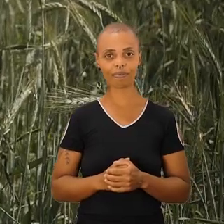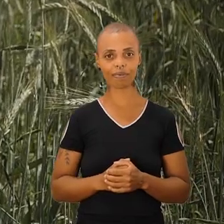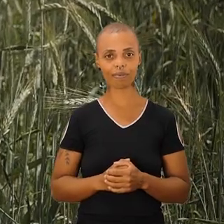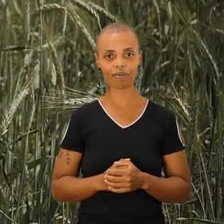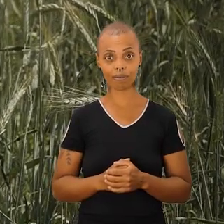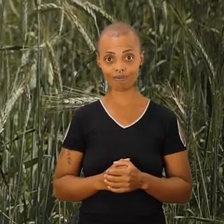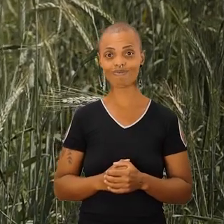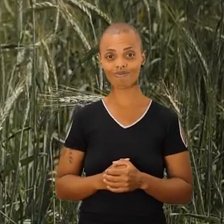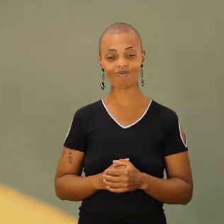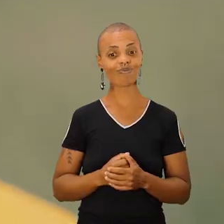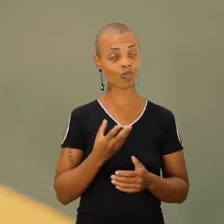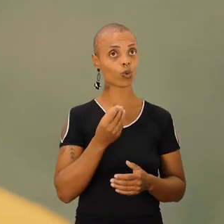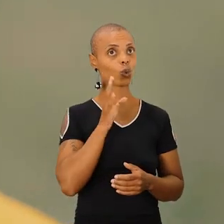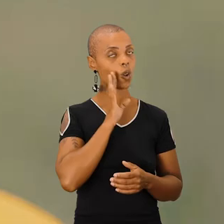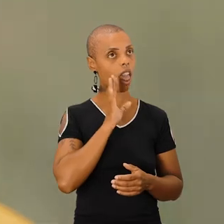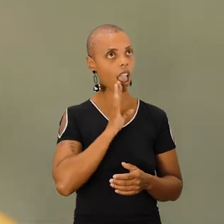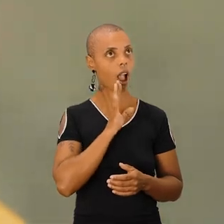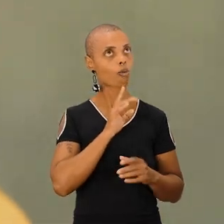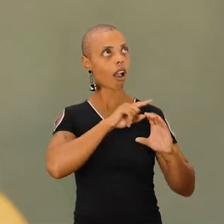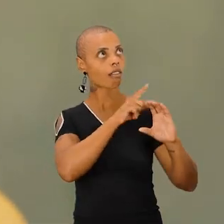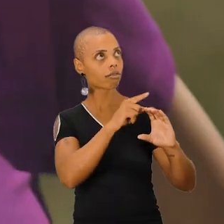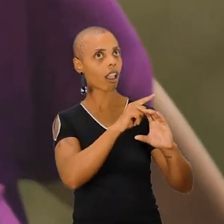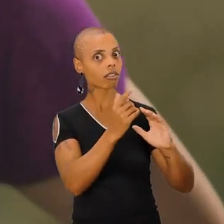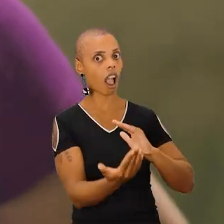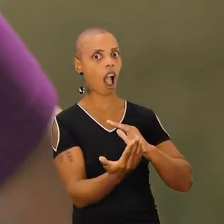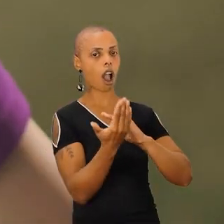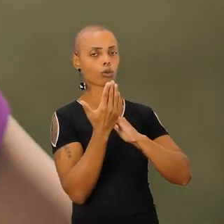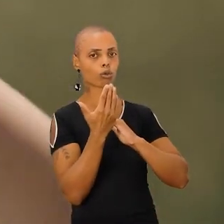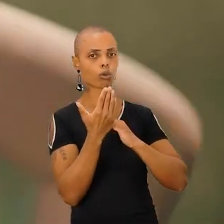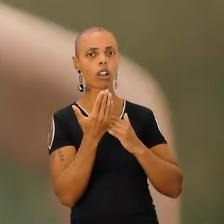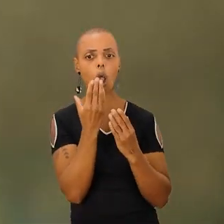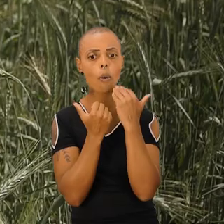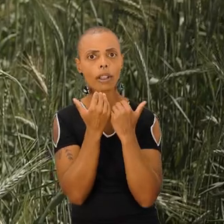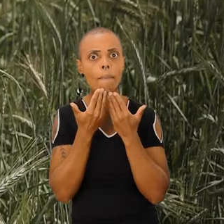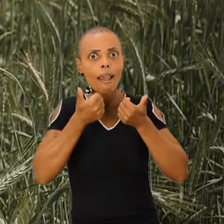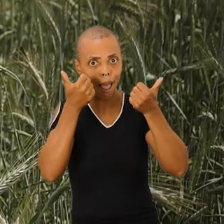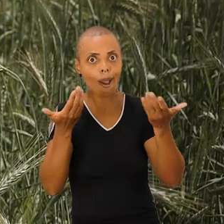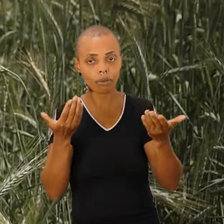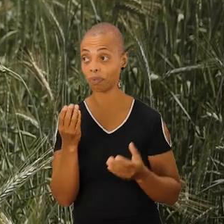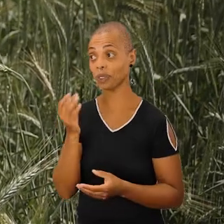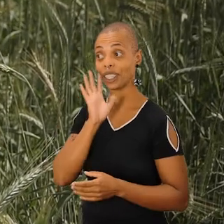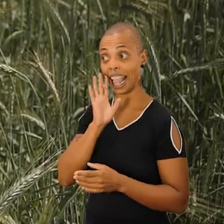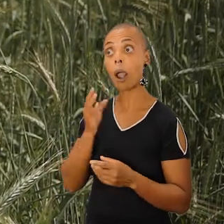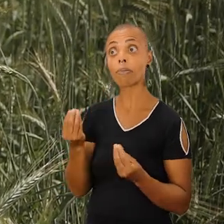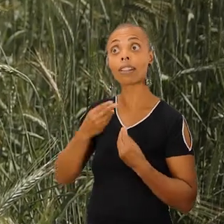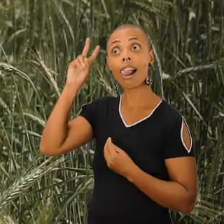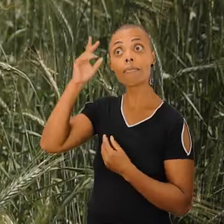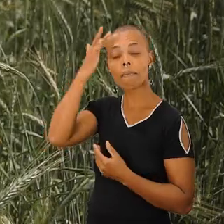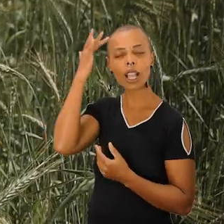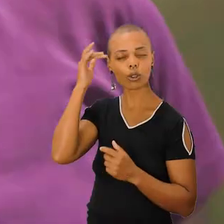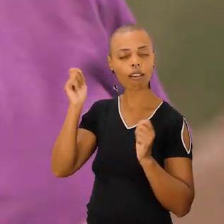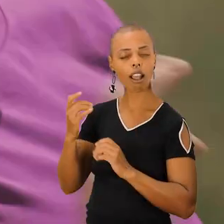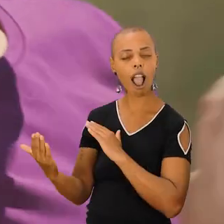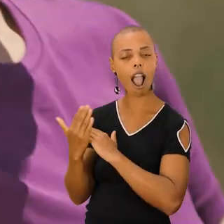Caramba, muito legal, né, prima? Saber que a ciência ajuda a melhorar os alimentos. Muito legal mesmo. E isso me fez lembrar de alguém que pode